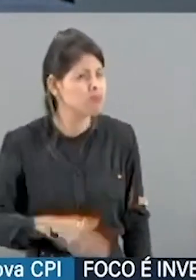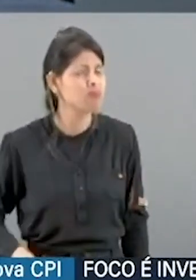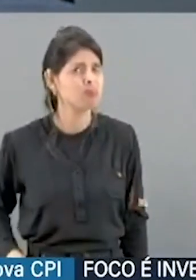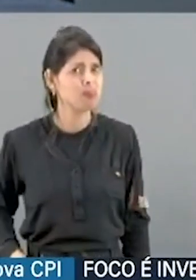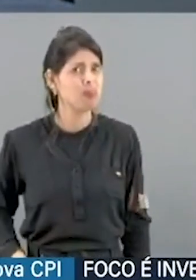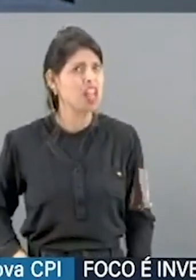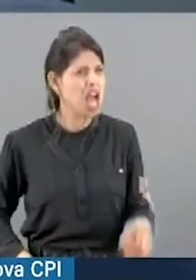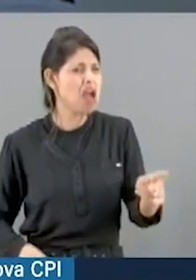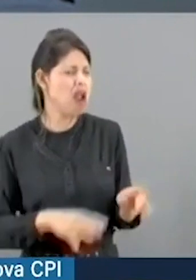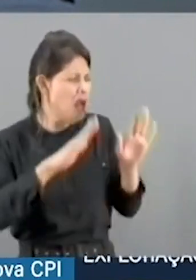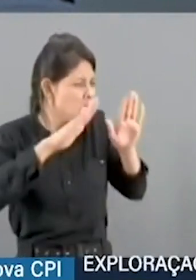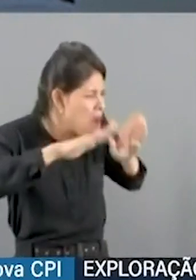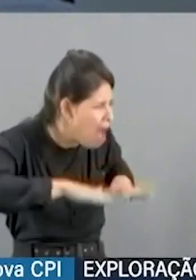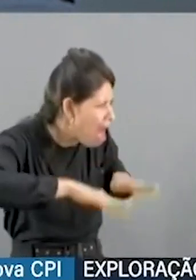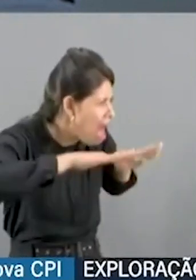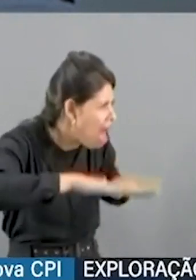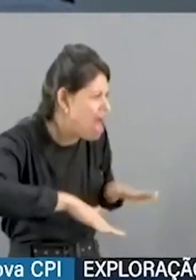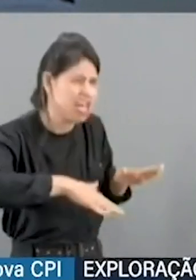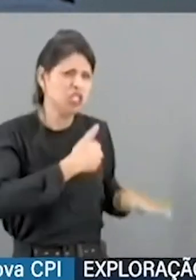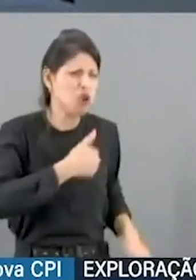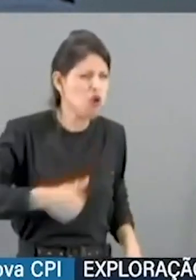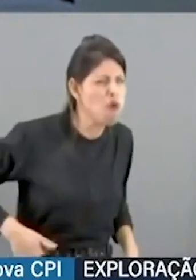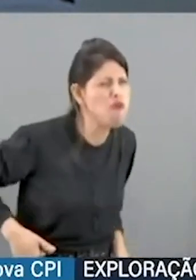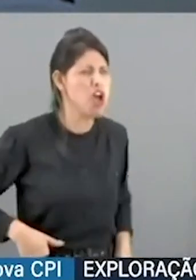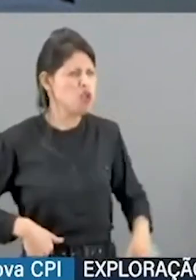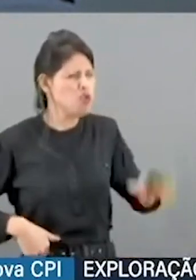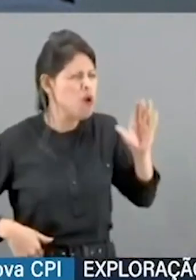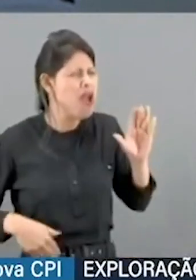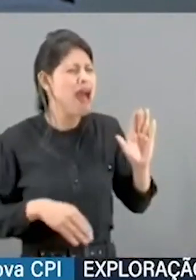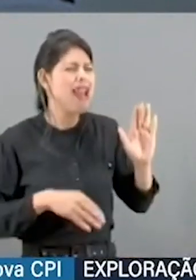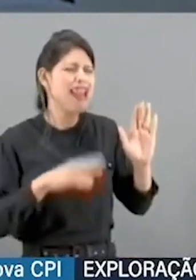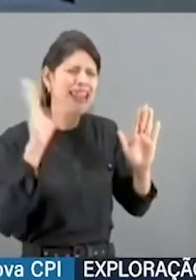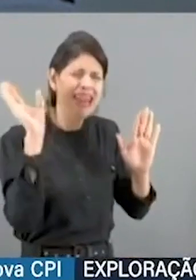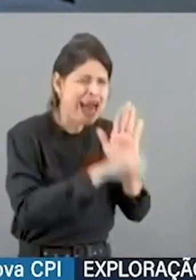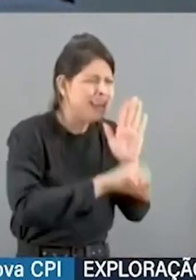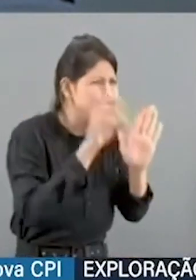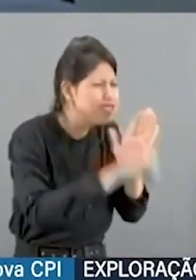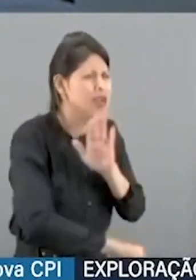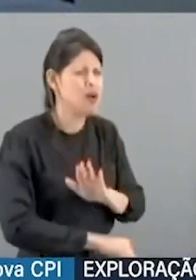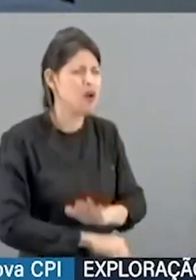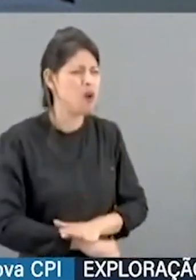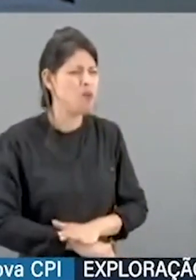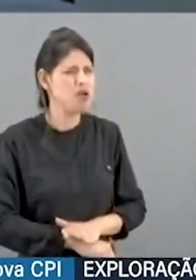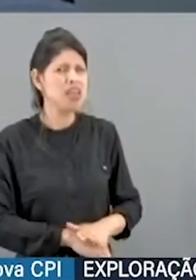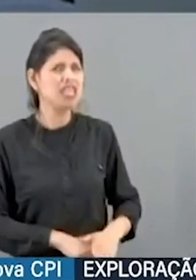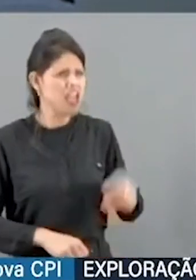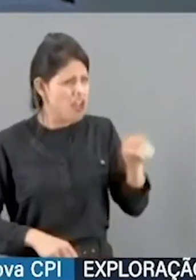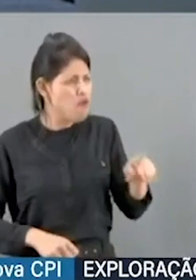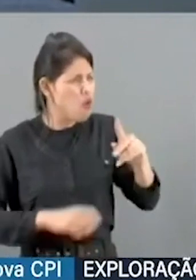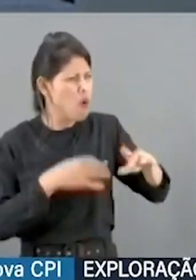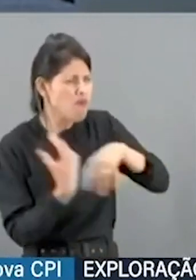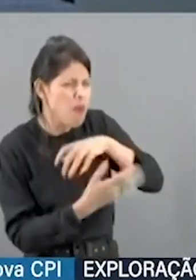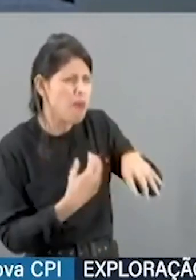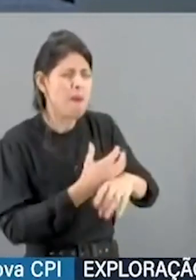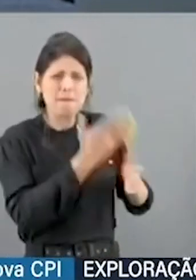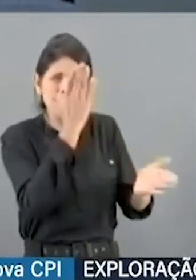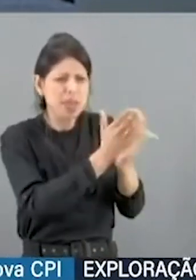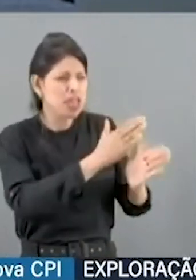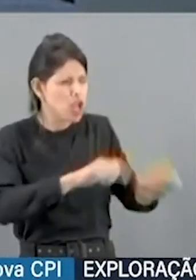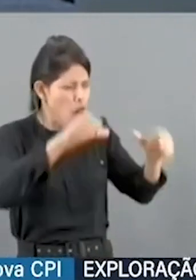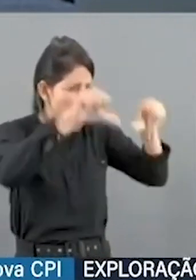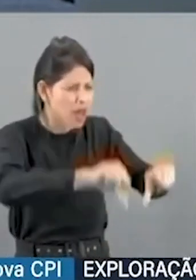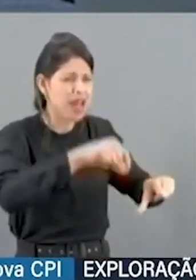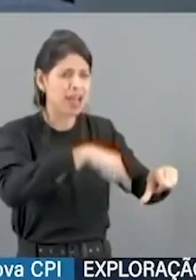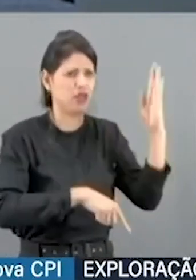para adular esse governo de ladrão de desgraçados que arruinar nosso país e vão arruinar de novo